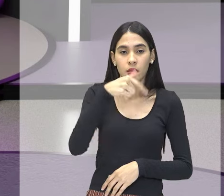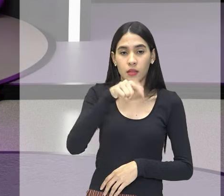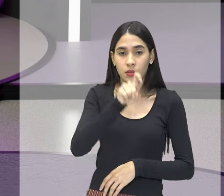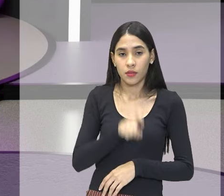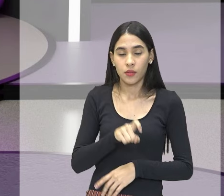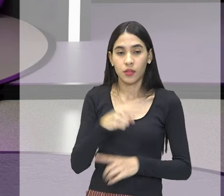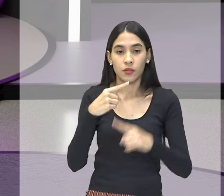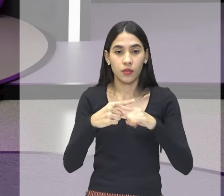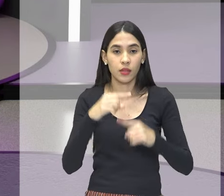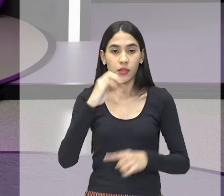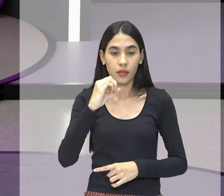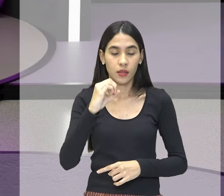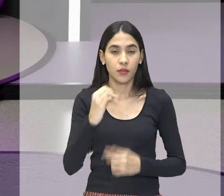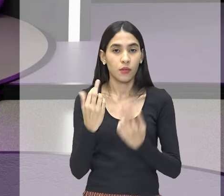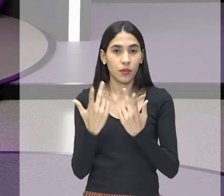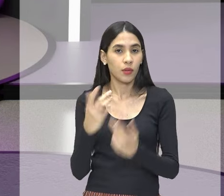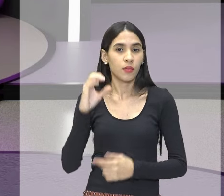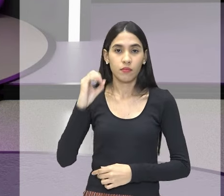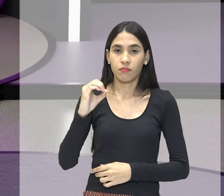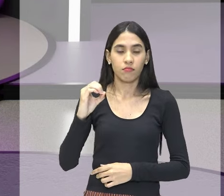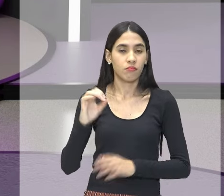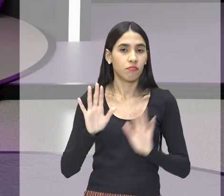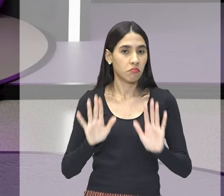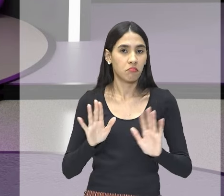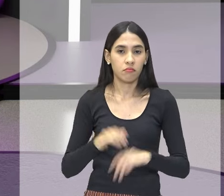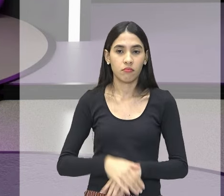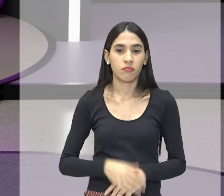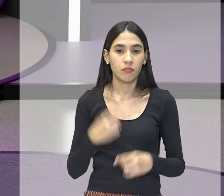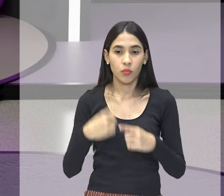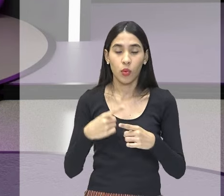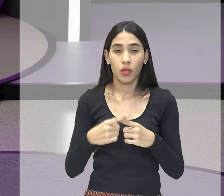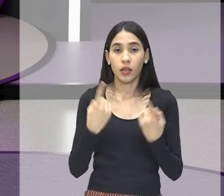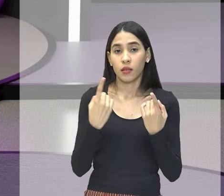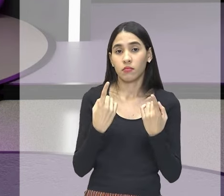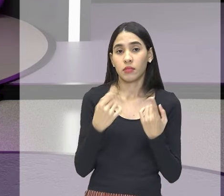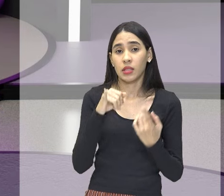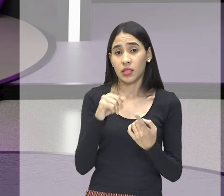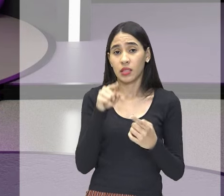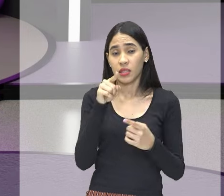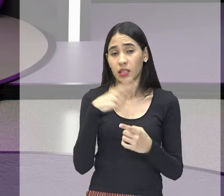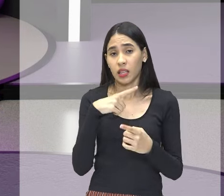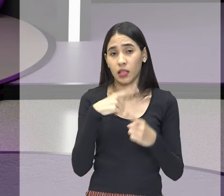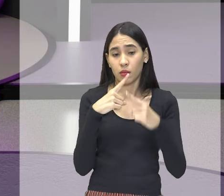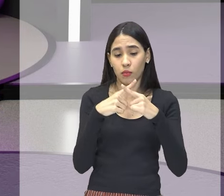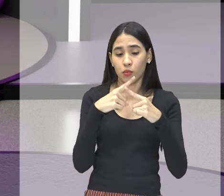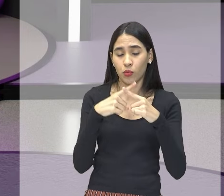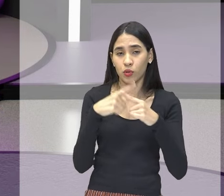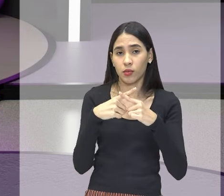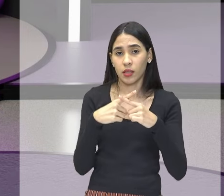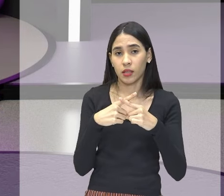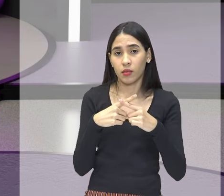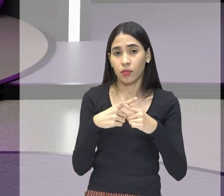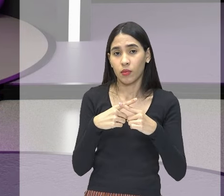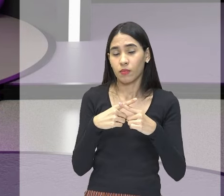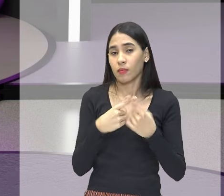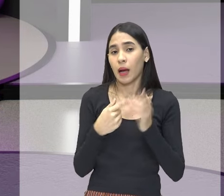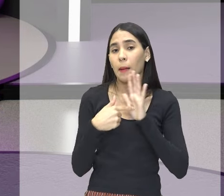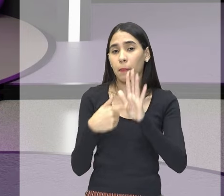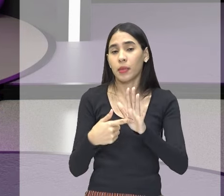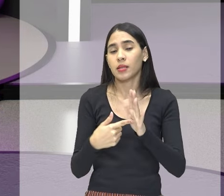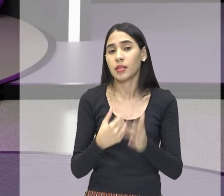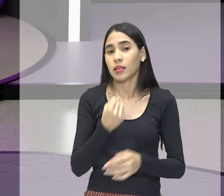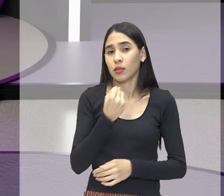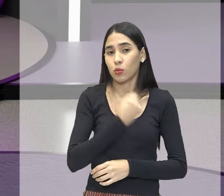67x multiplicado por zero vai ser zero, porque em uma multiplicação onde um dos fatores